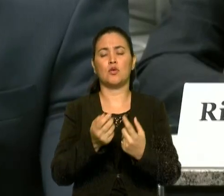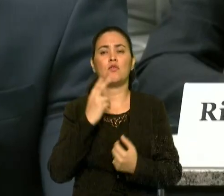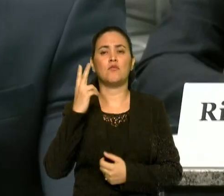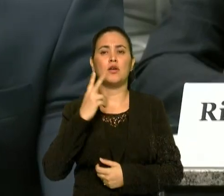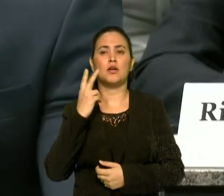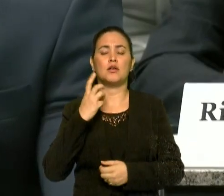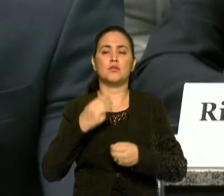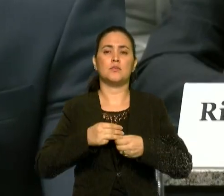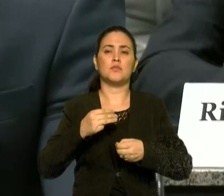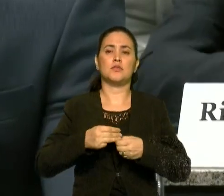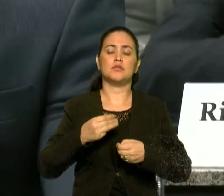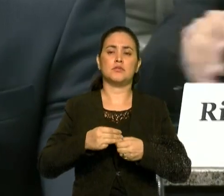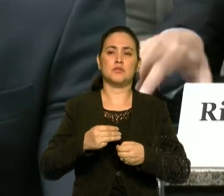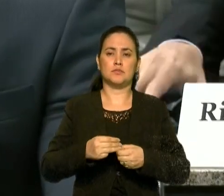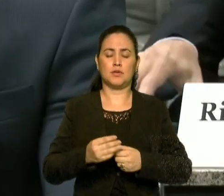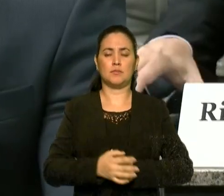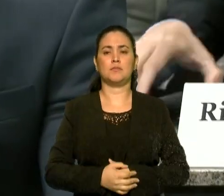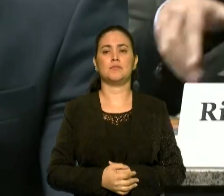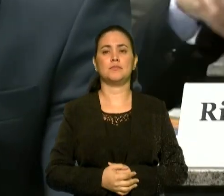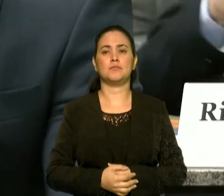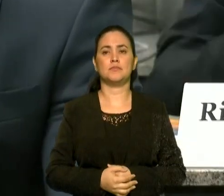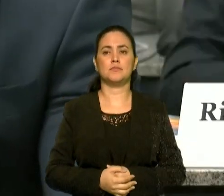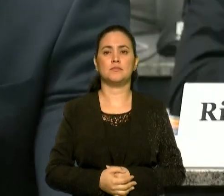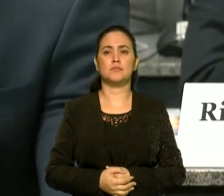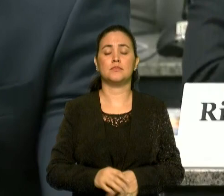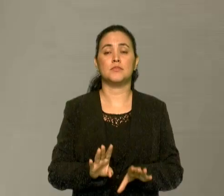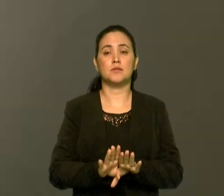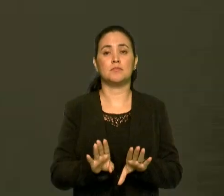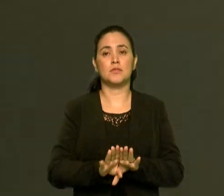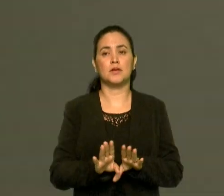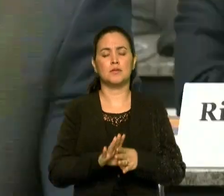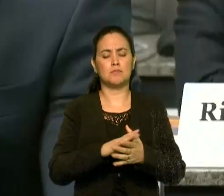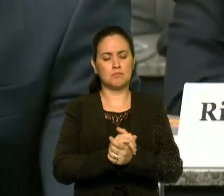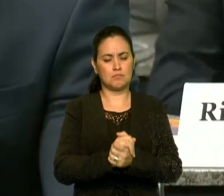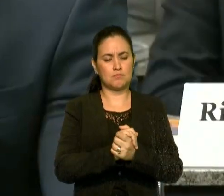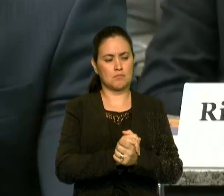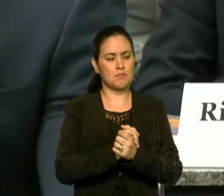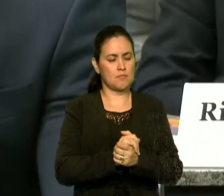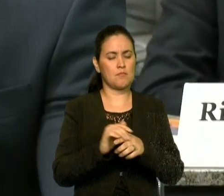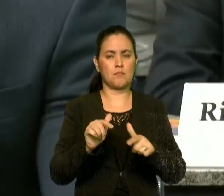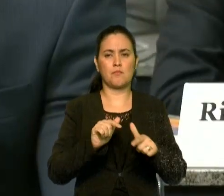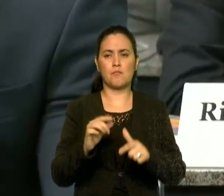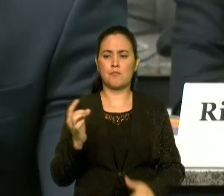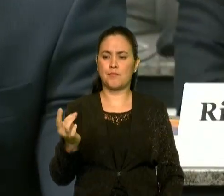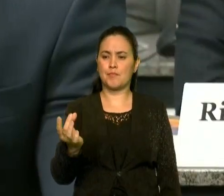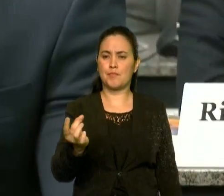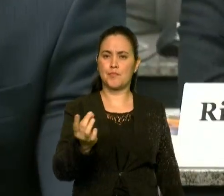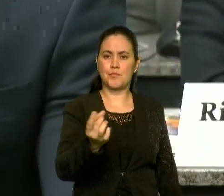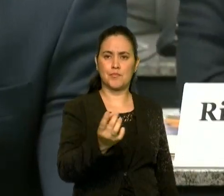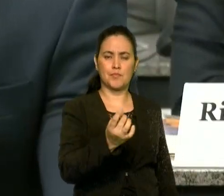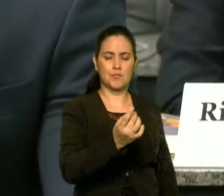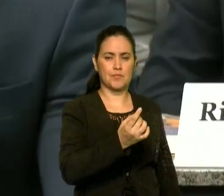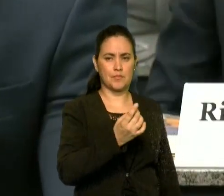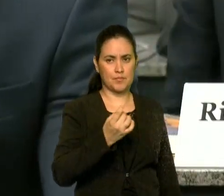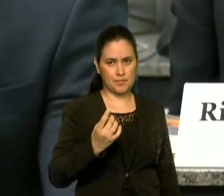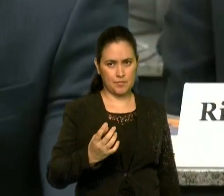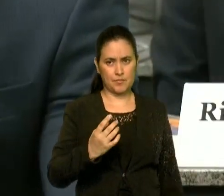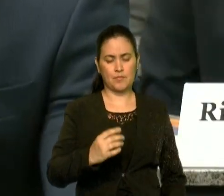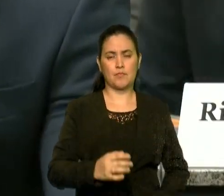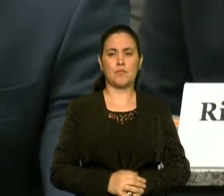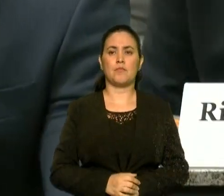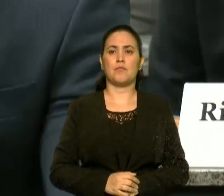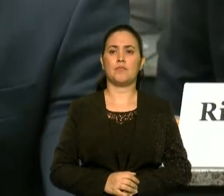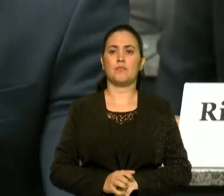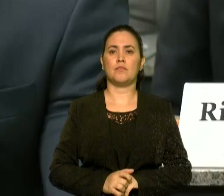municipais, de certa forma que parabenizo pelo trabalho de cada um dos senhores e das senhoras que desempenham nessa cidade. São vocês que